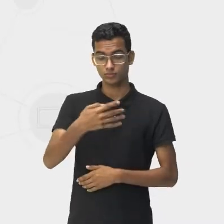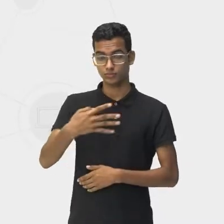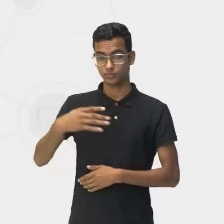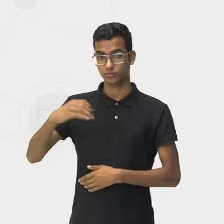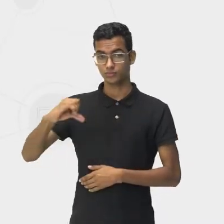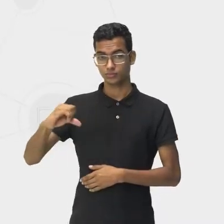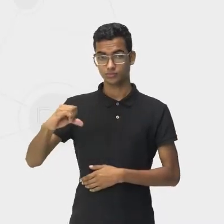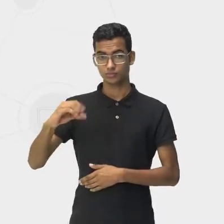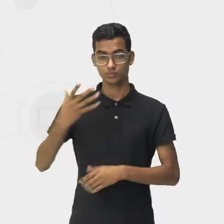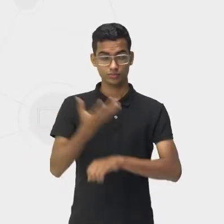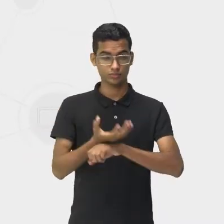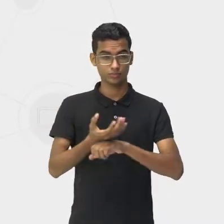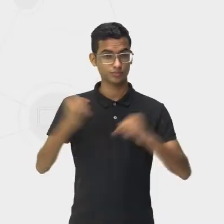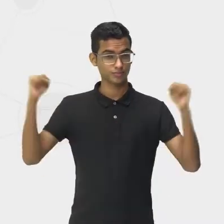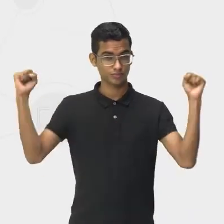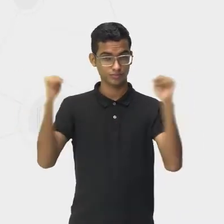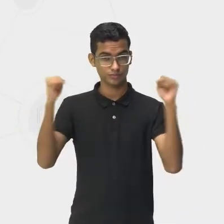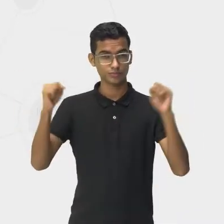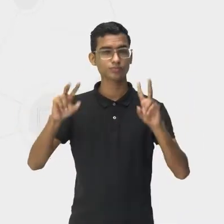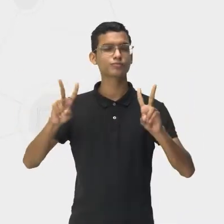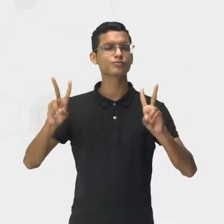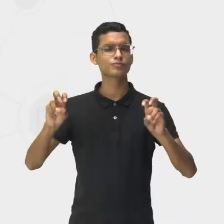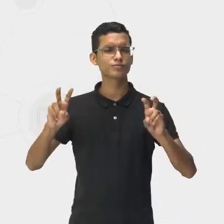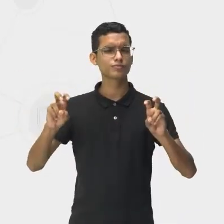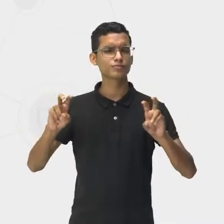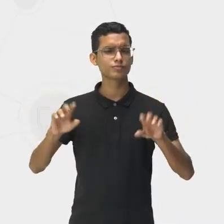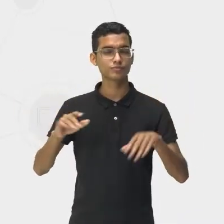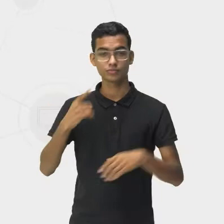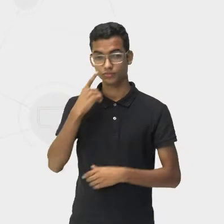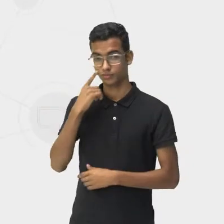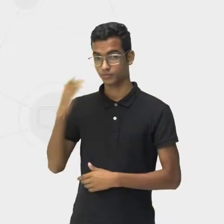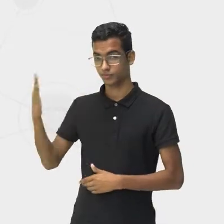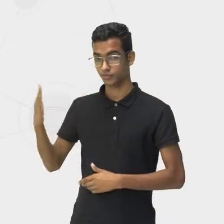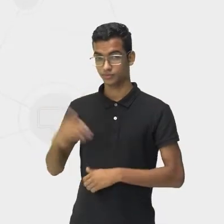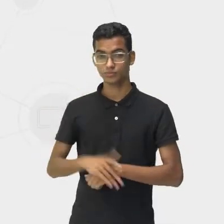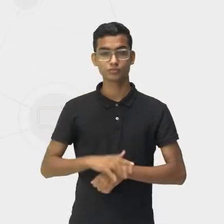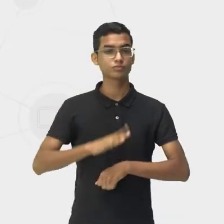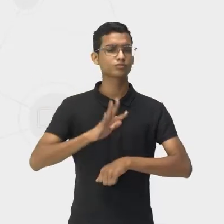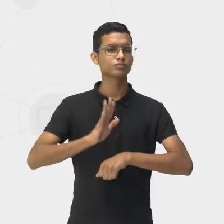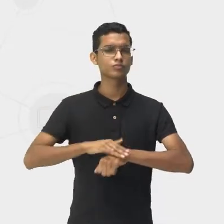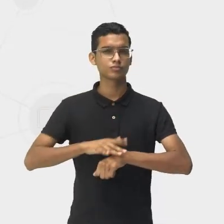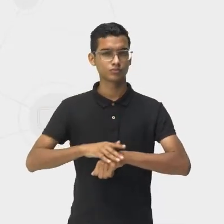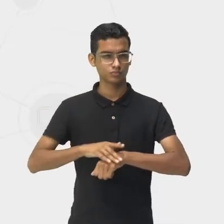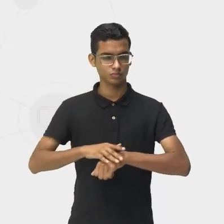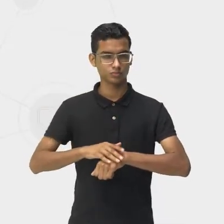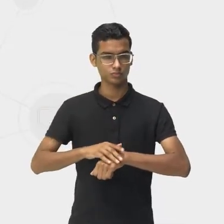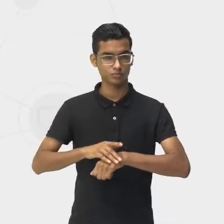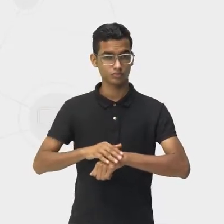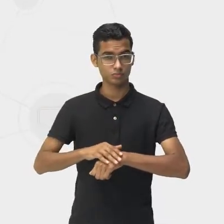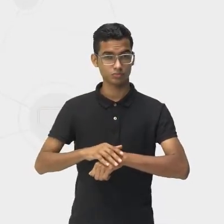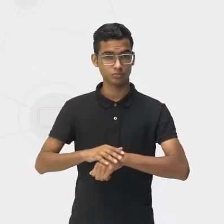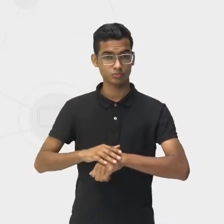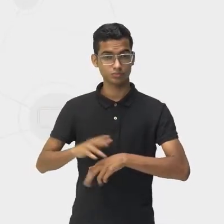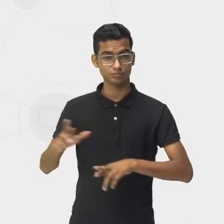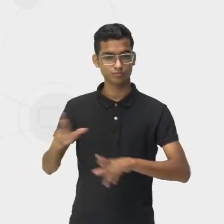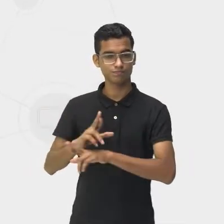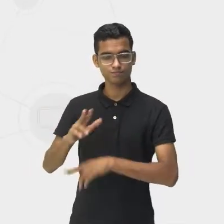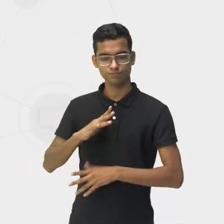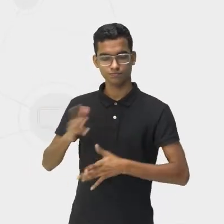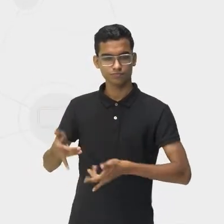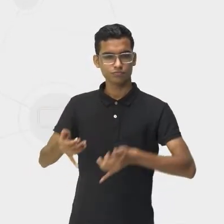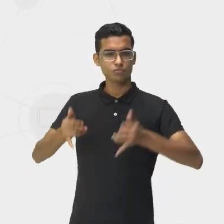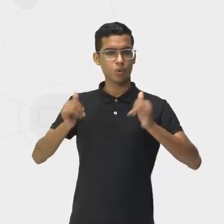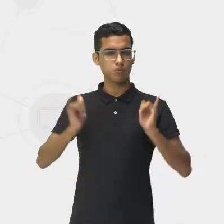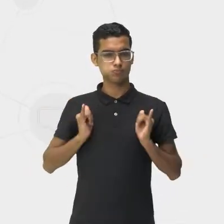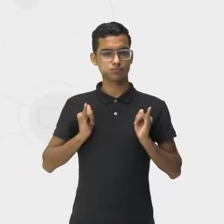Educação Física e o nosso conteúdo é doenças relacionadas ao sedentarismo,